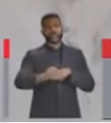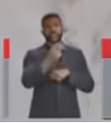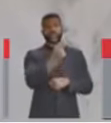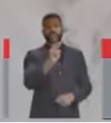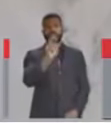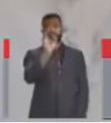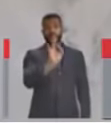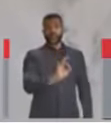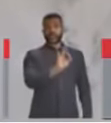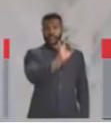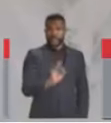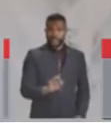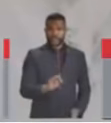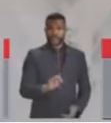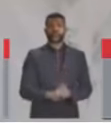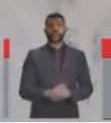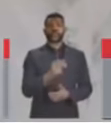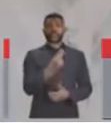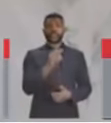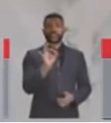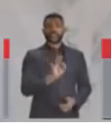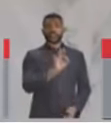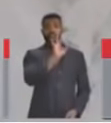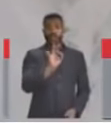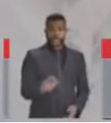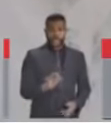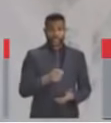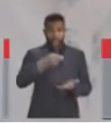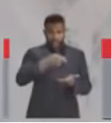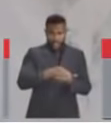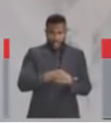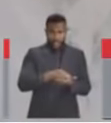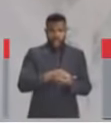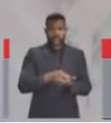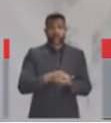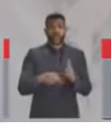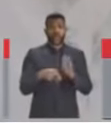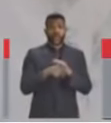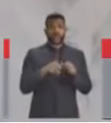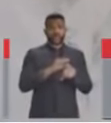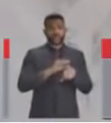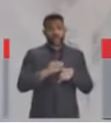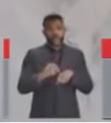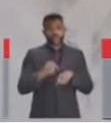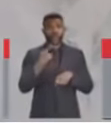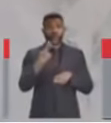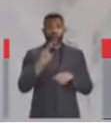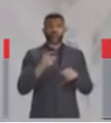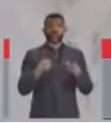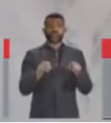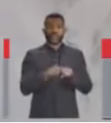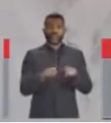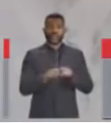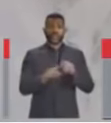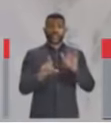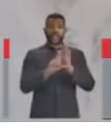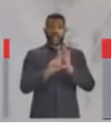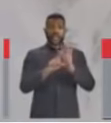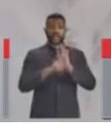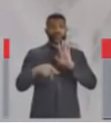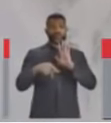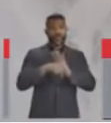25 porcento 25% ou do orçamento ou que constar na lei orgânica